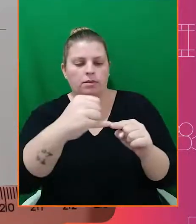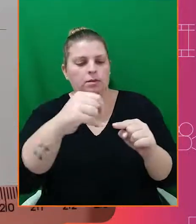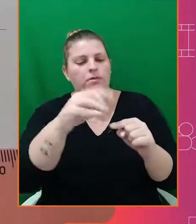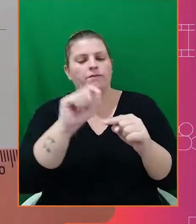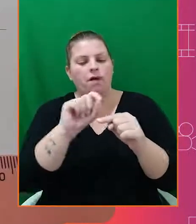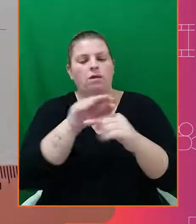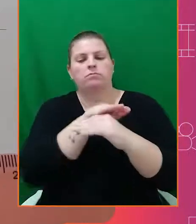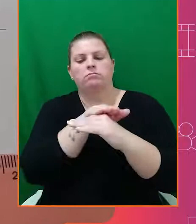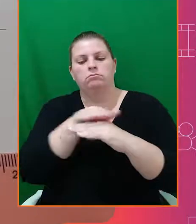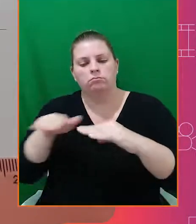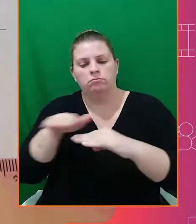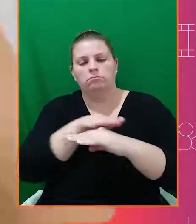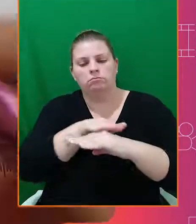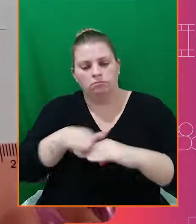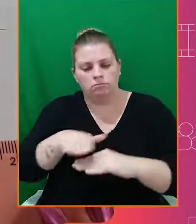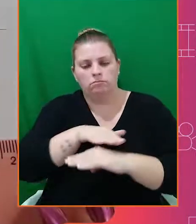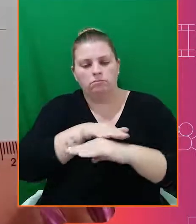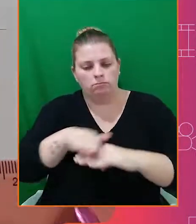aqui.